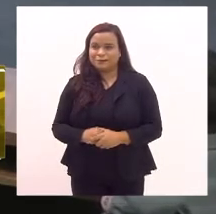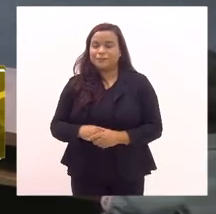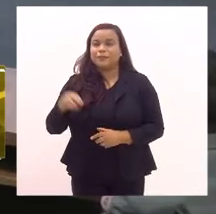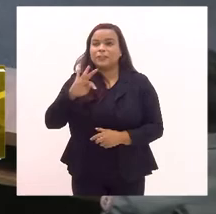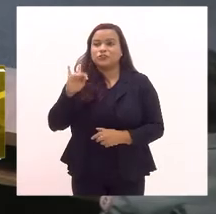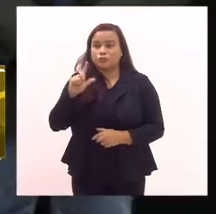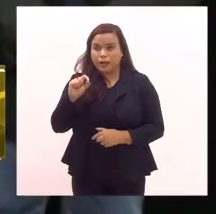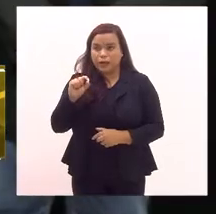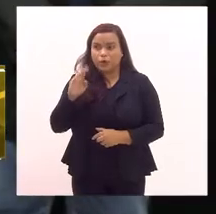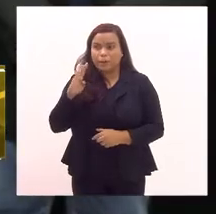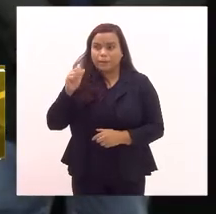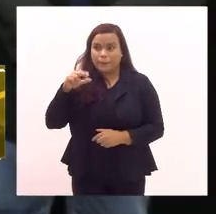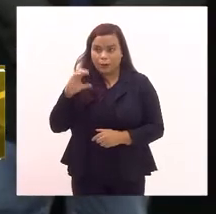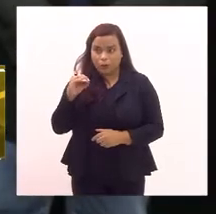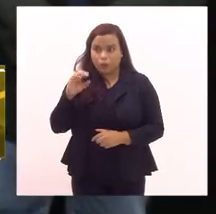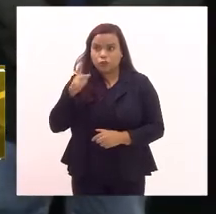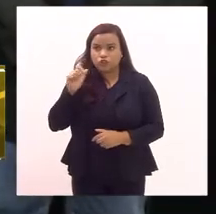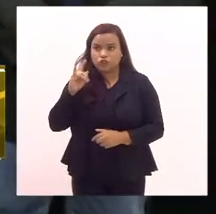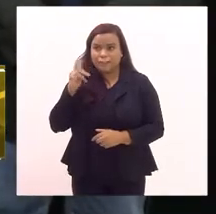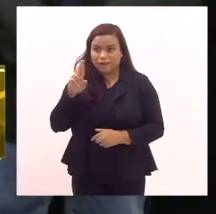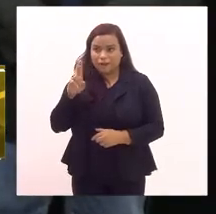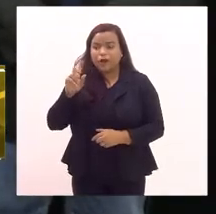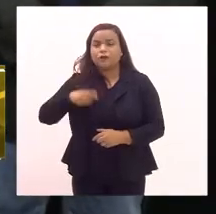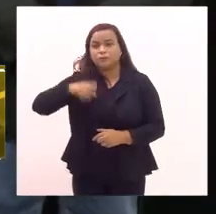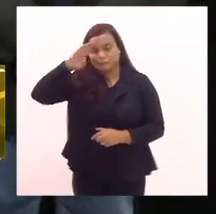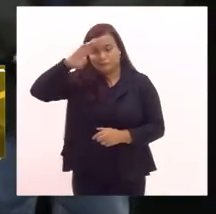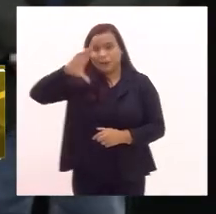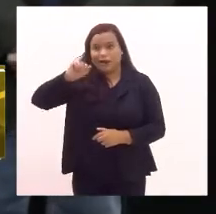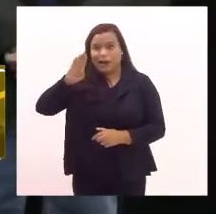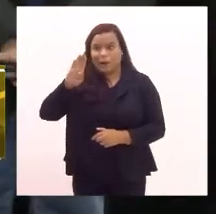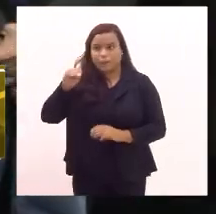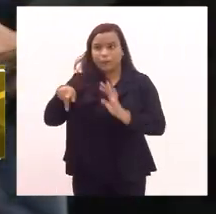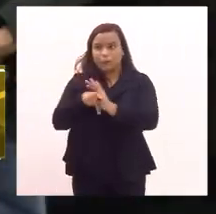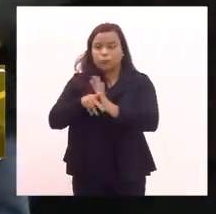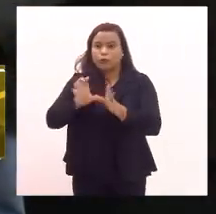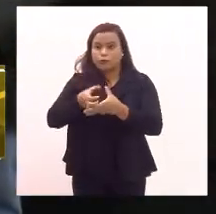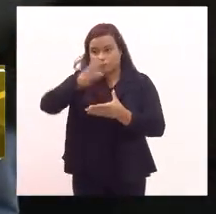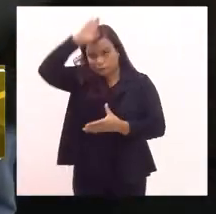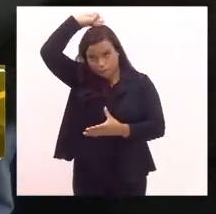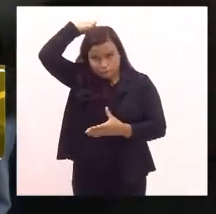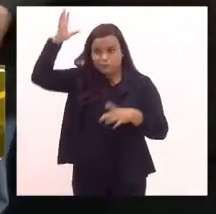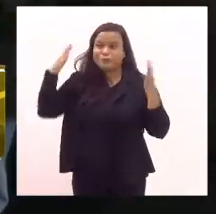Tiago Blanco Xavier, cabo do Corpo de Bombeiros.